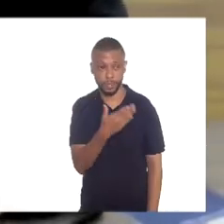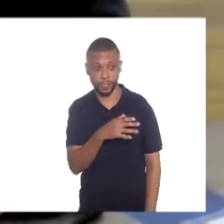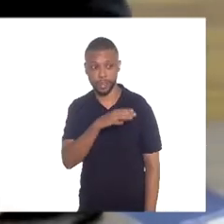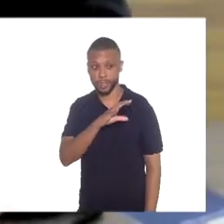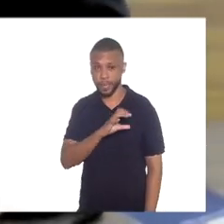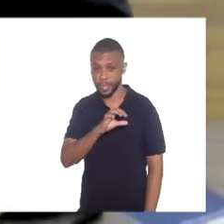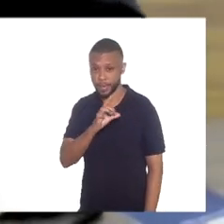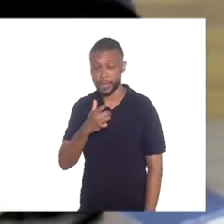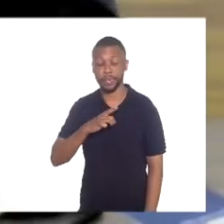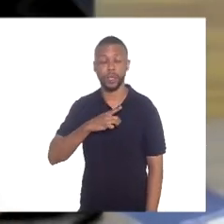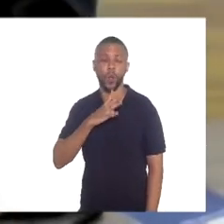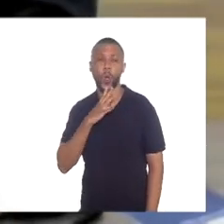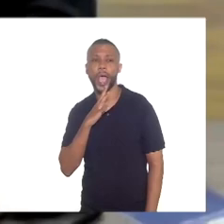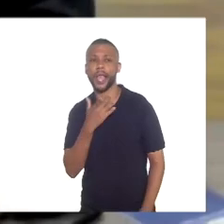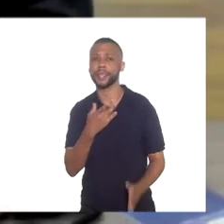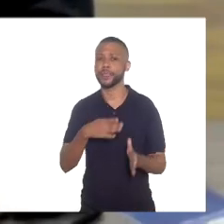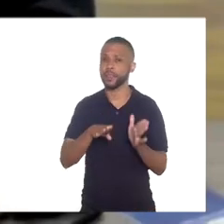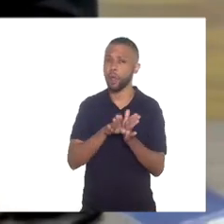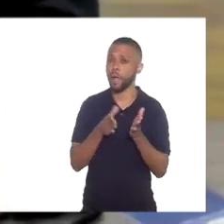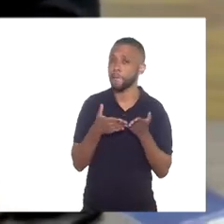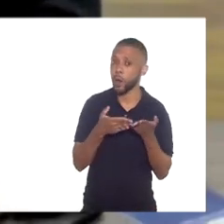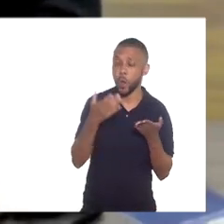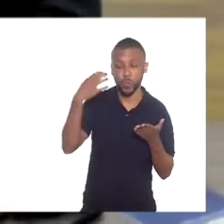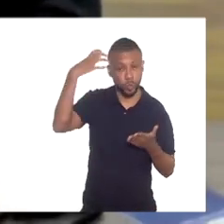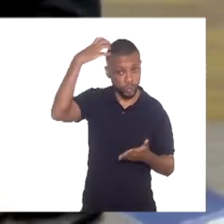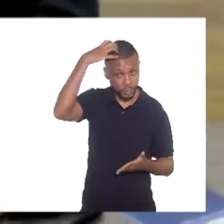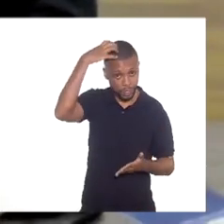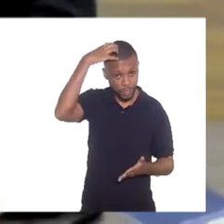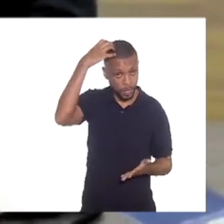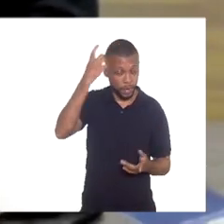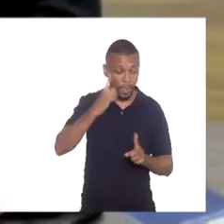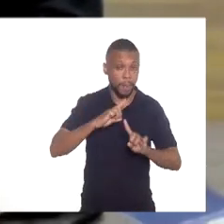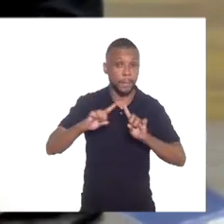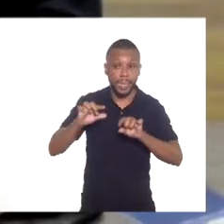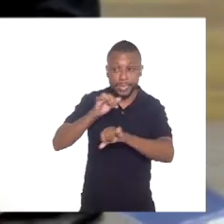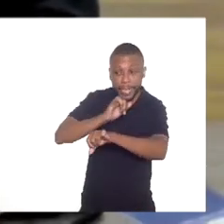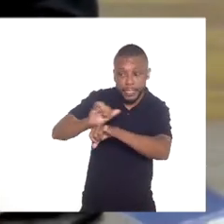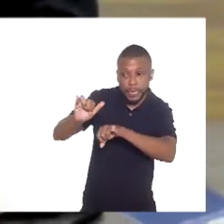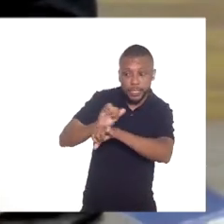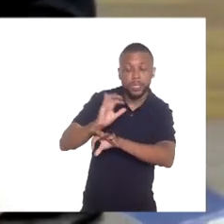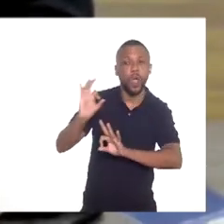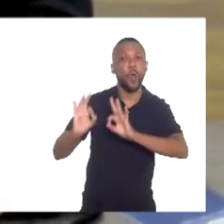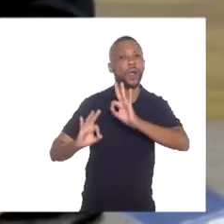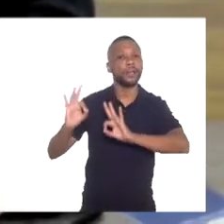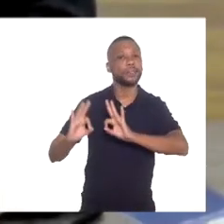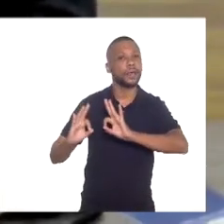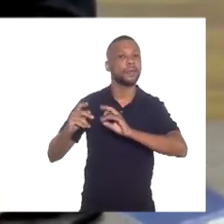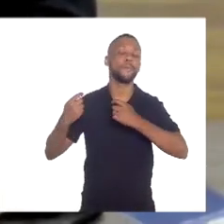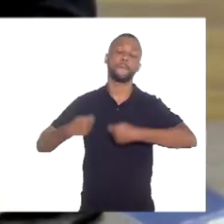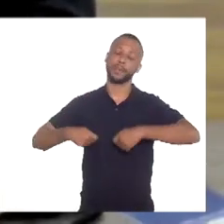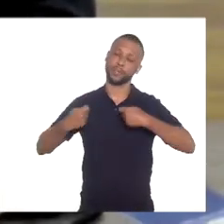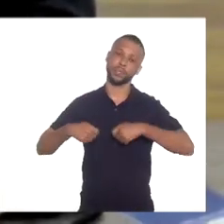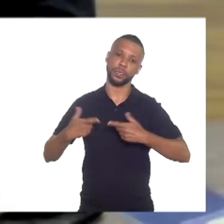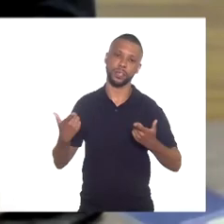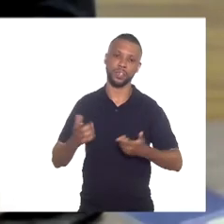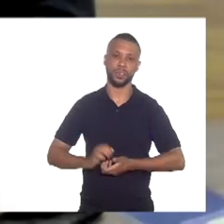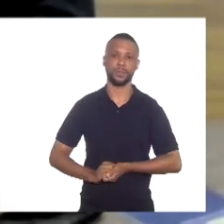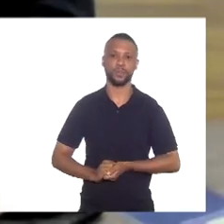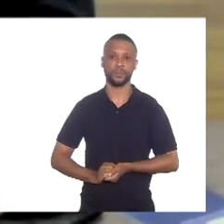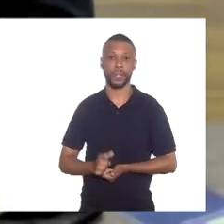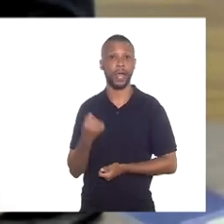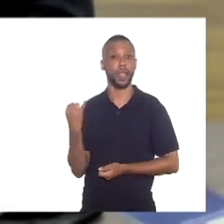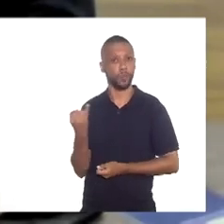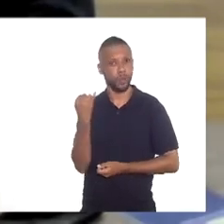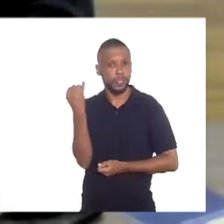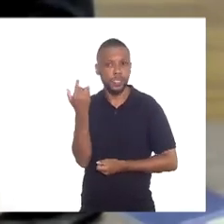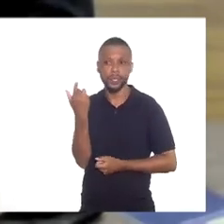Angra entre nisso, né? Mas a gente precisa ter uma estratégia organizada para isso. Essa base offshore, que foi tão importante, quer dizer, para Macaé, né?